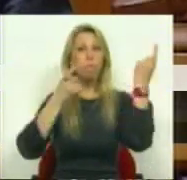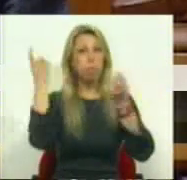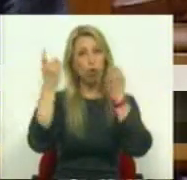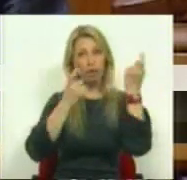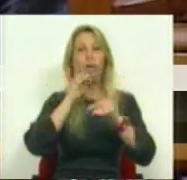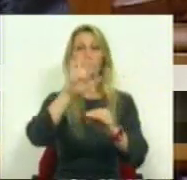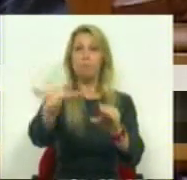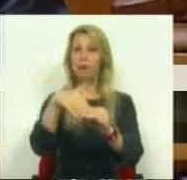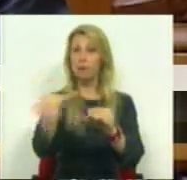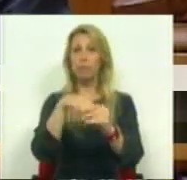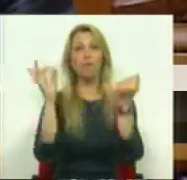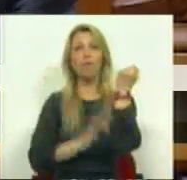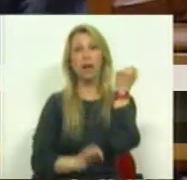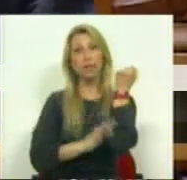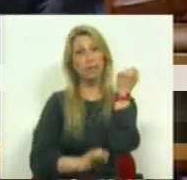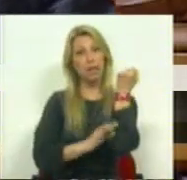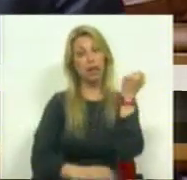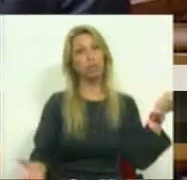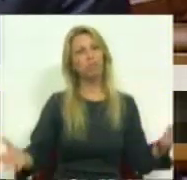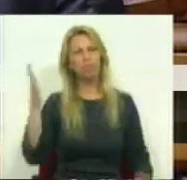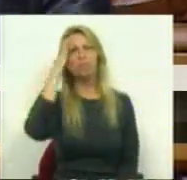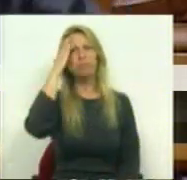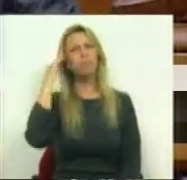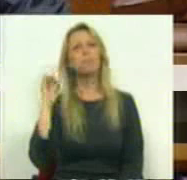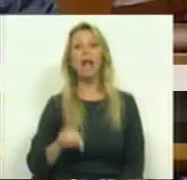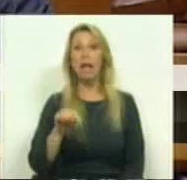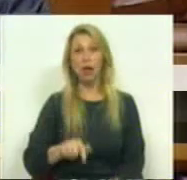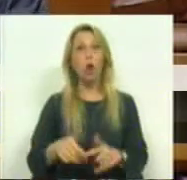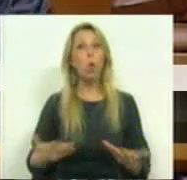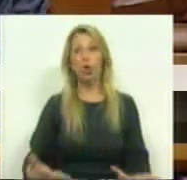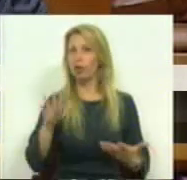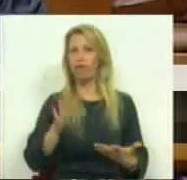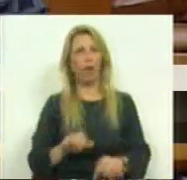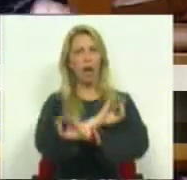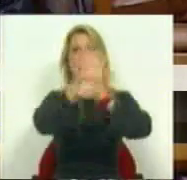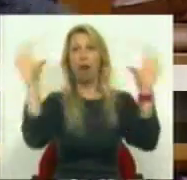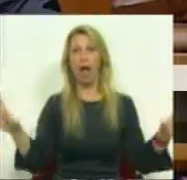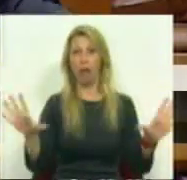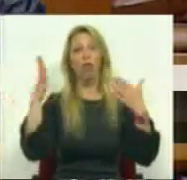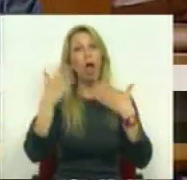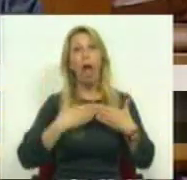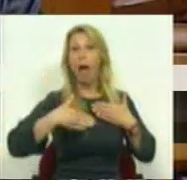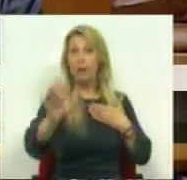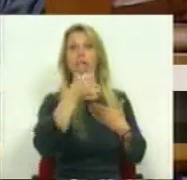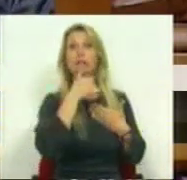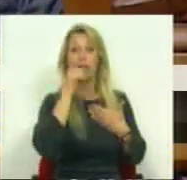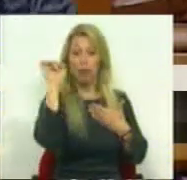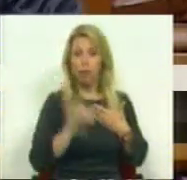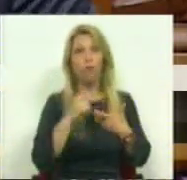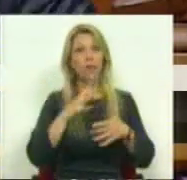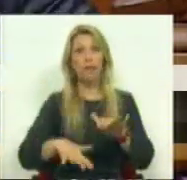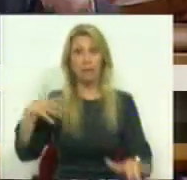a participação das freguesias. E creio que hoje aqui ficará também muito claro, a partir do veredito que esta Assembleia